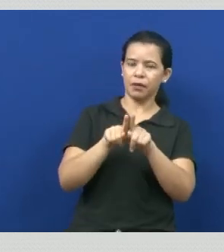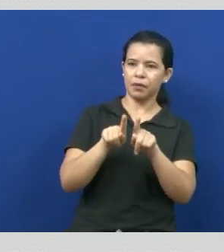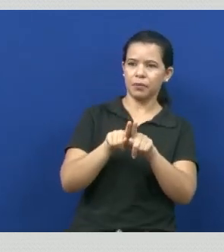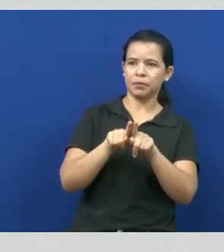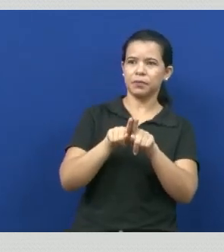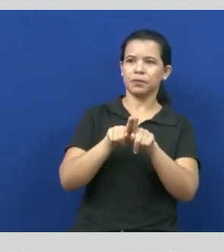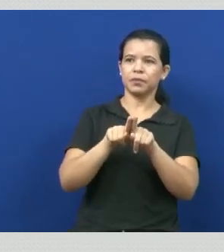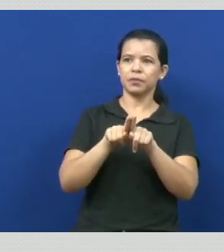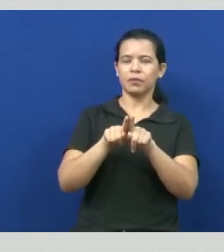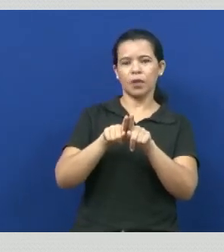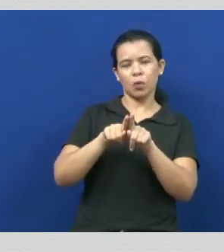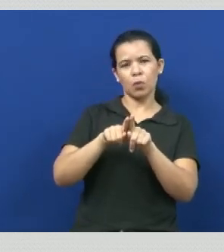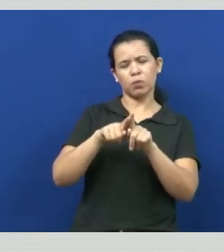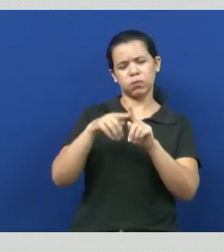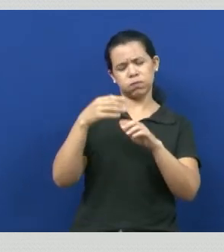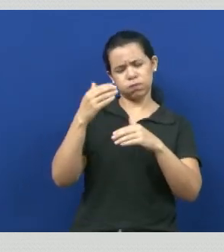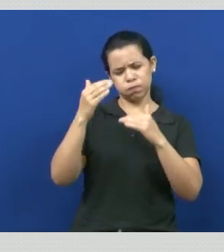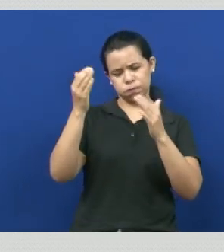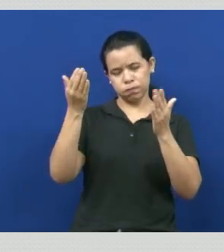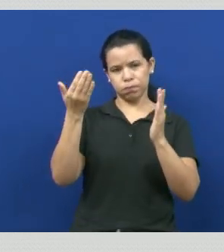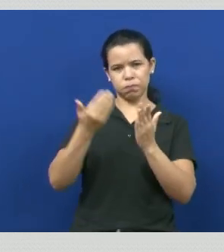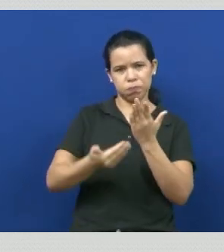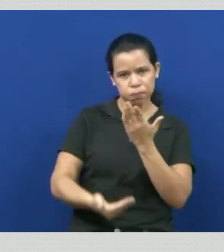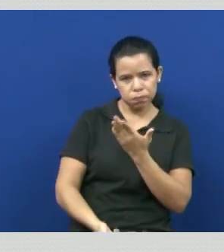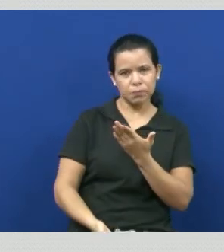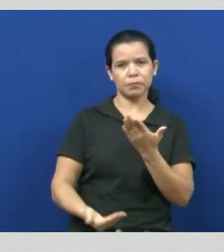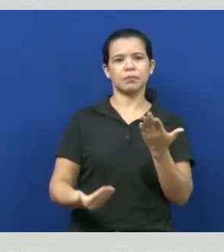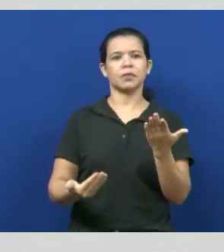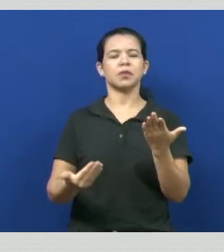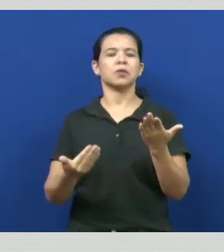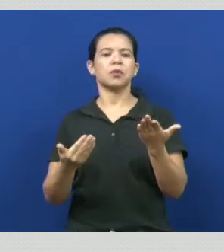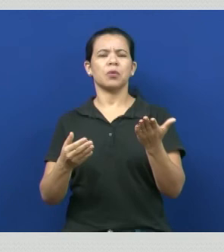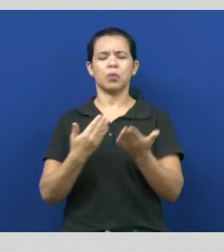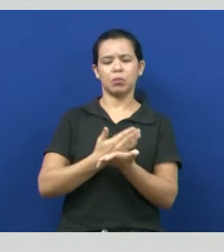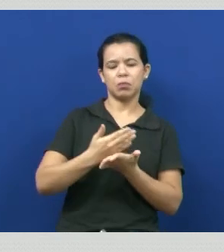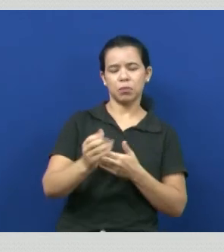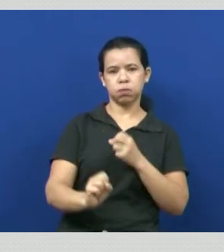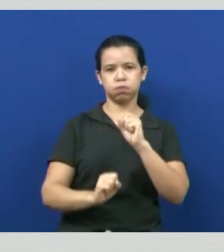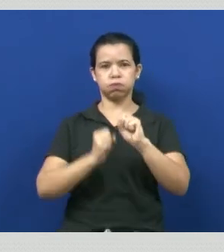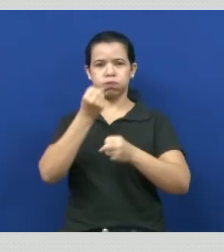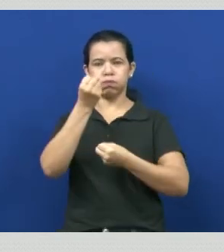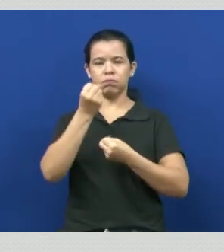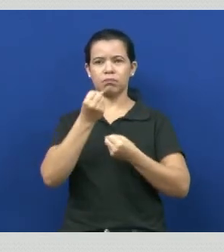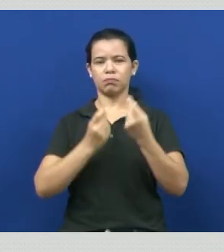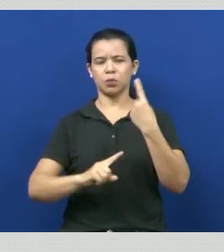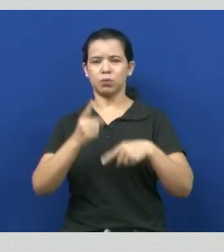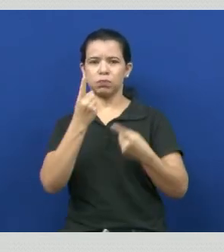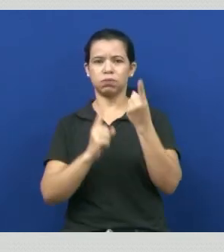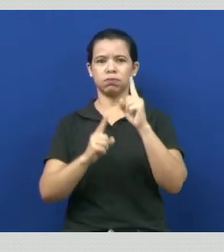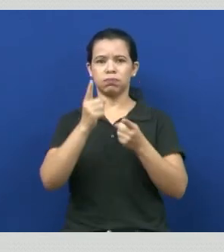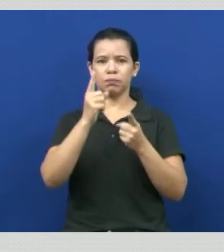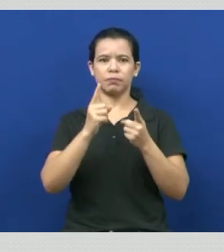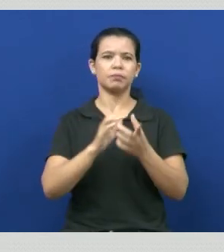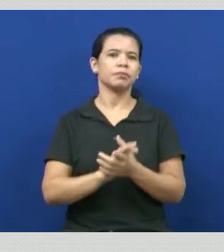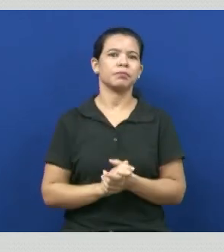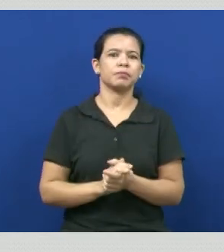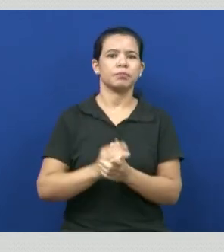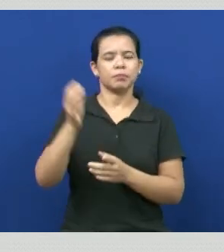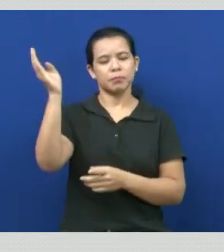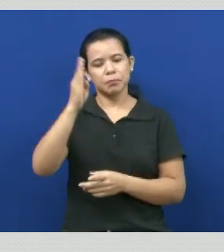decadência. O processo de industrialização do país estava acontecendo, né? O Brasil estava começando a entrar